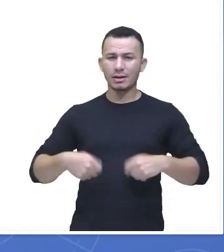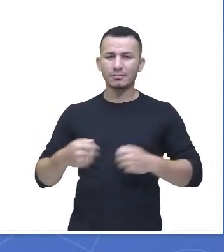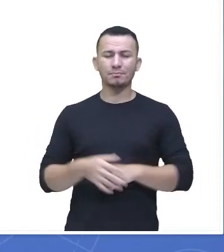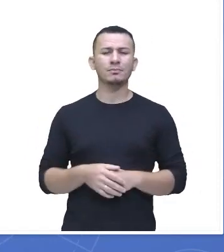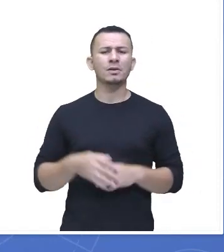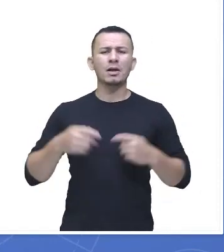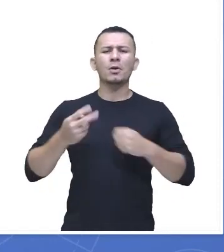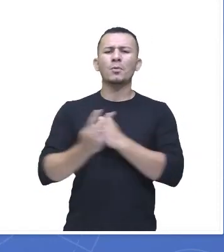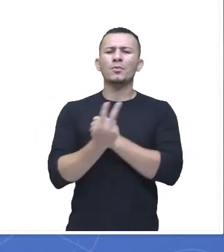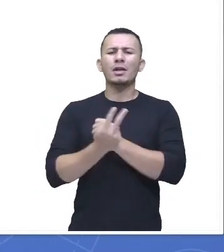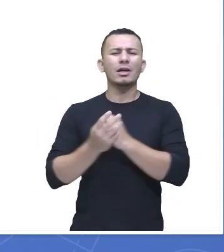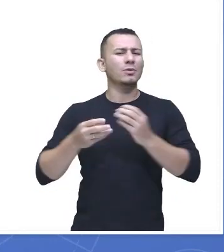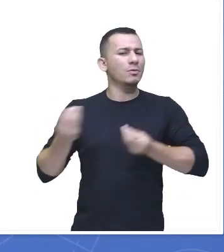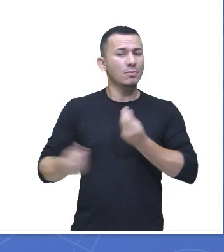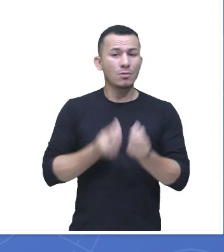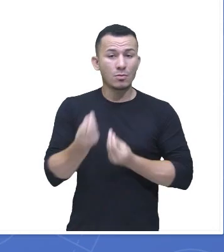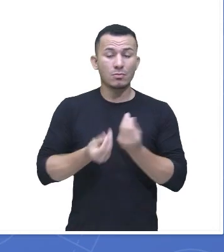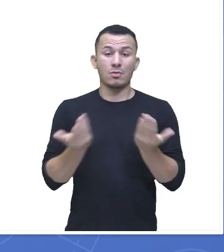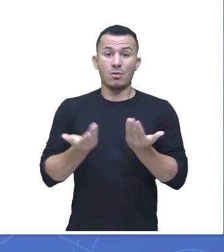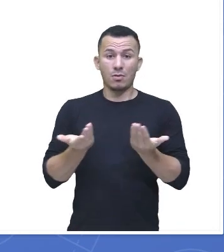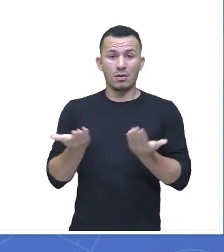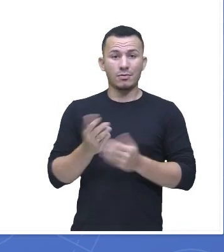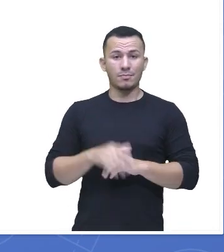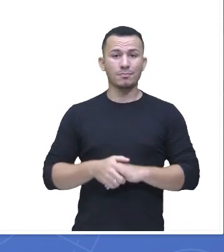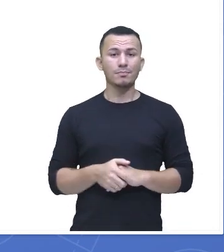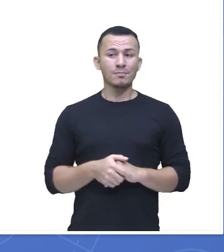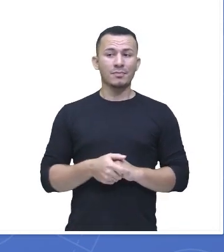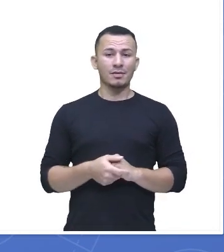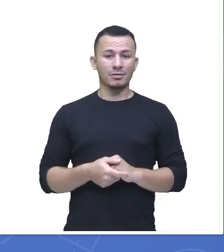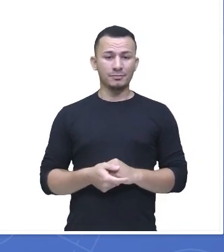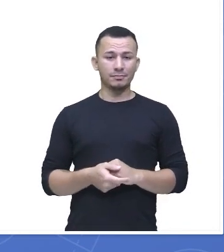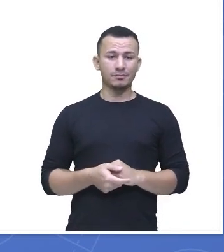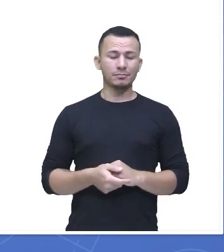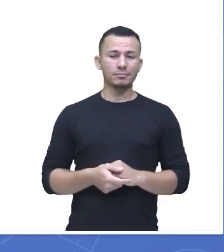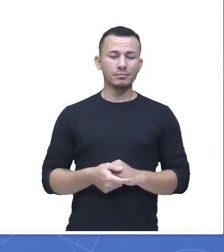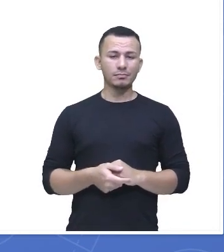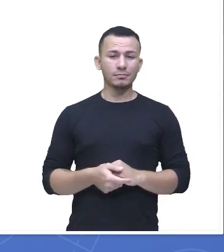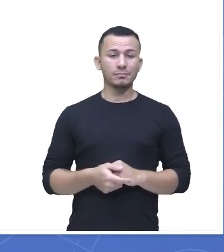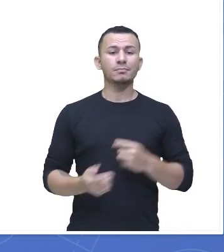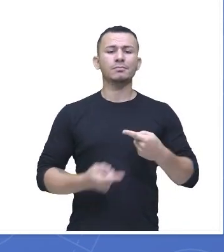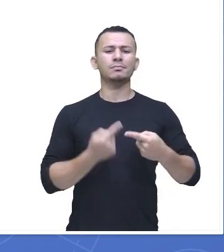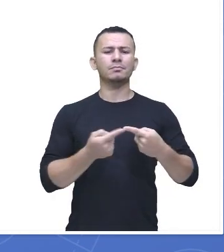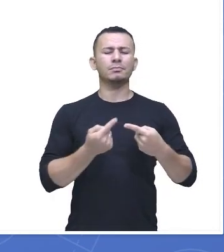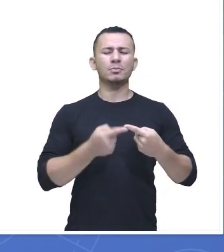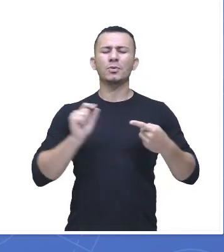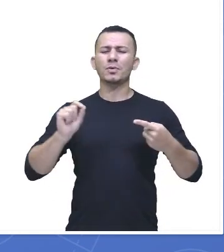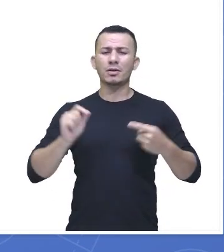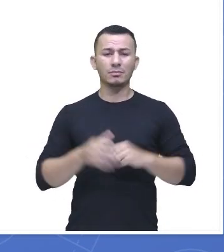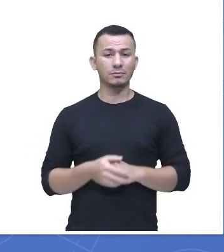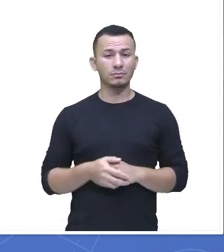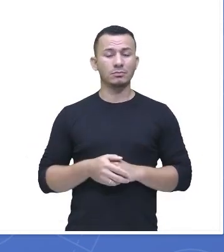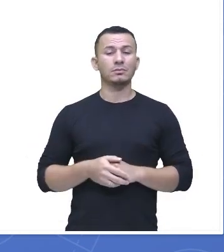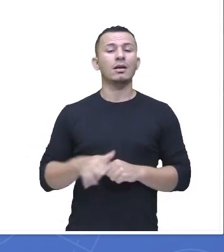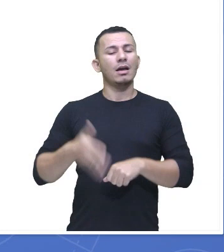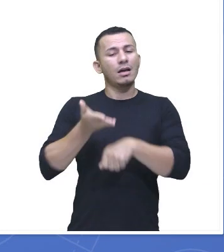alguns cuidados? Observem aí. Muito bem. O primeiro está relacionado à questão